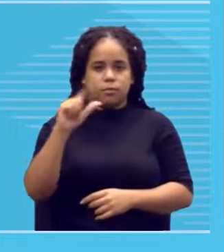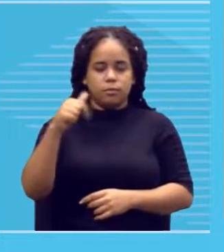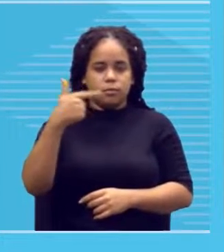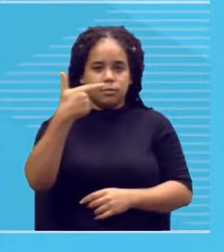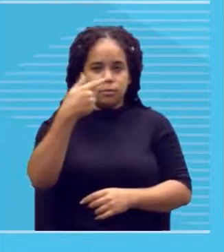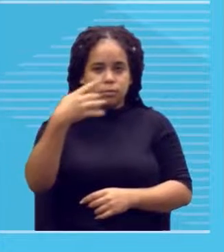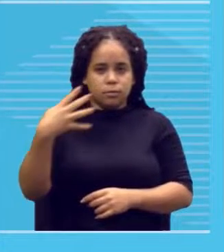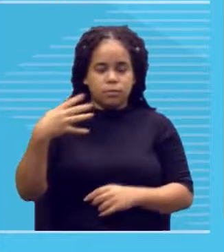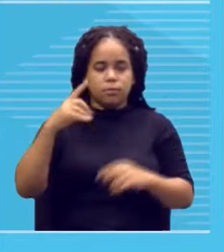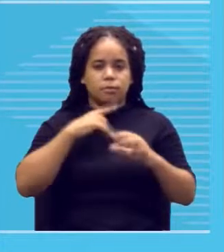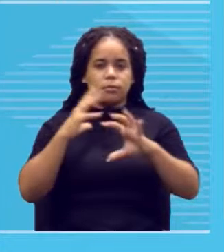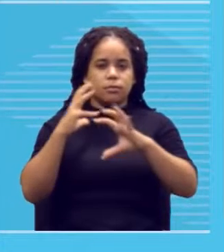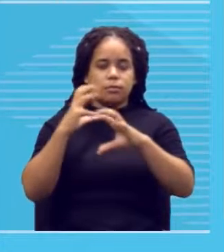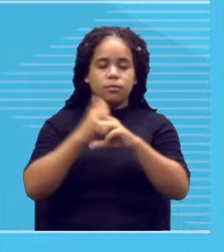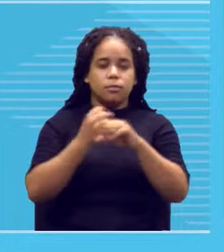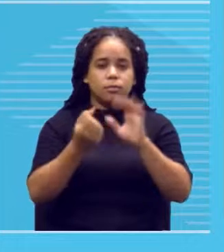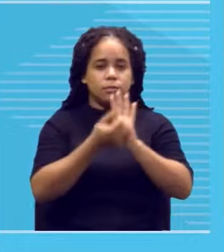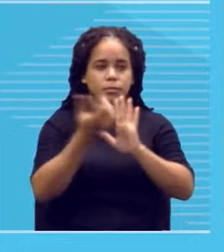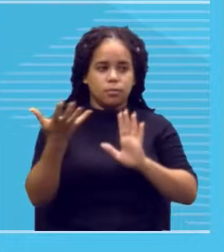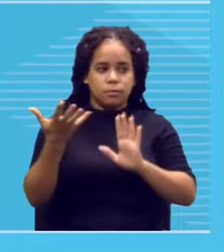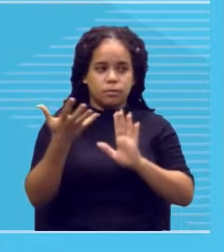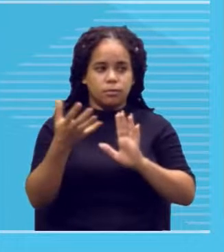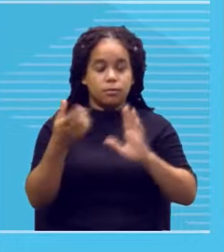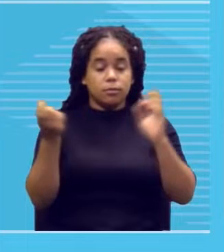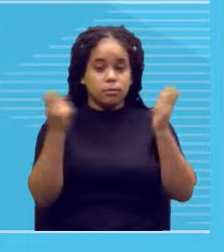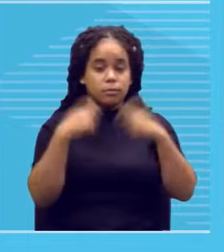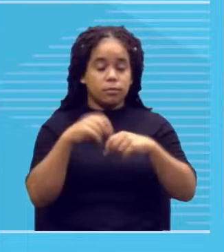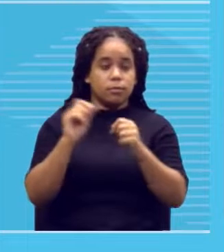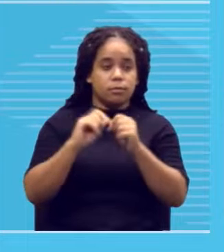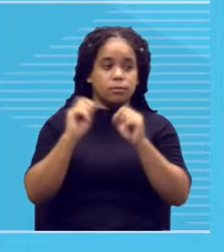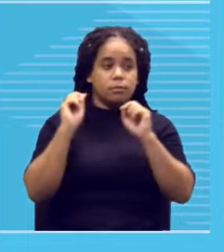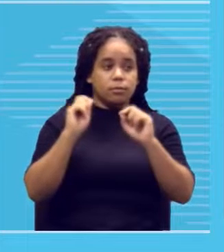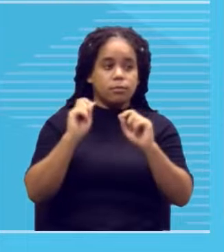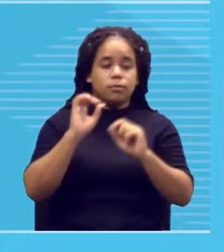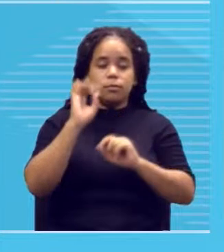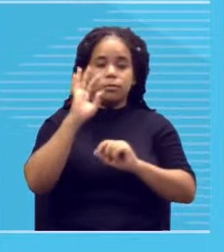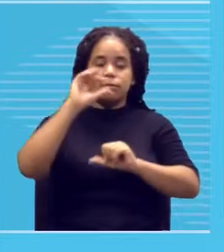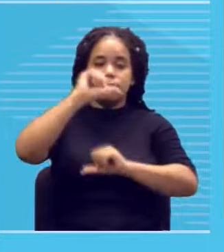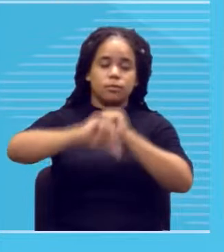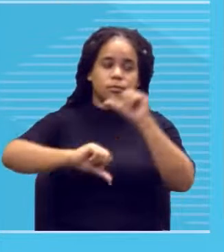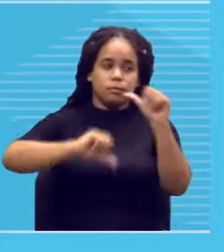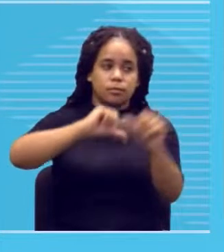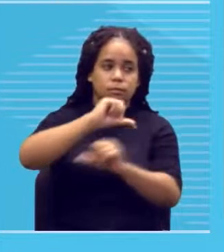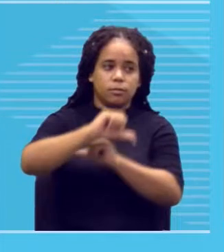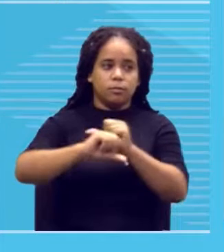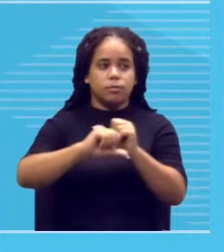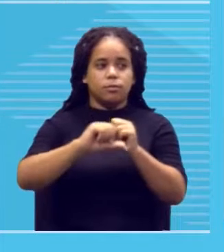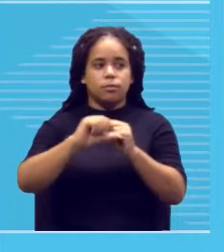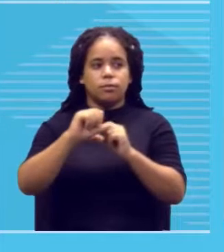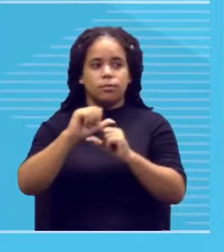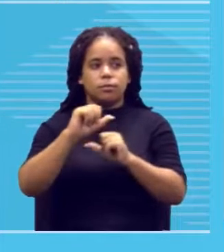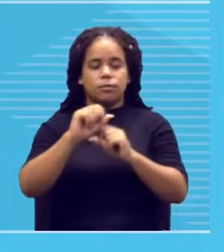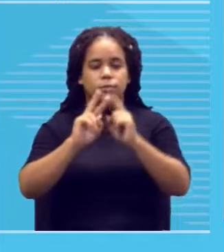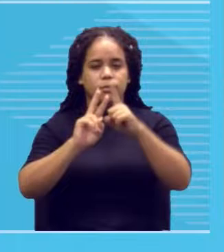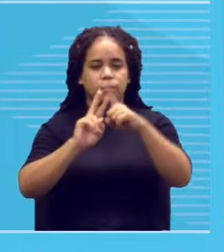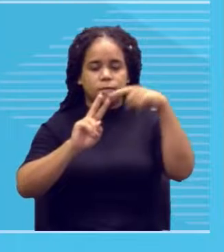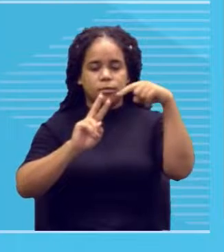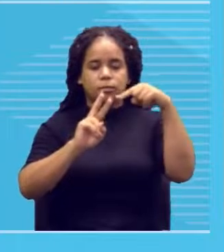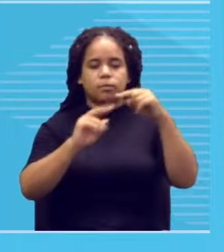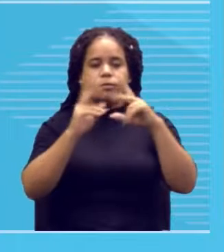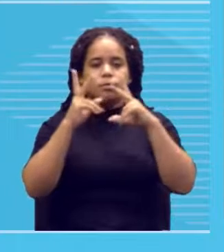dá quanto isso que foi que eu fiz eu só substitui o pi por